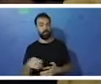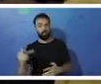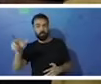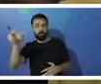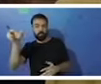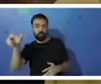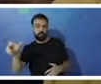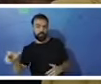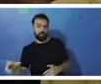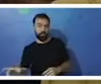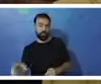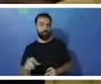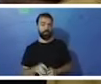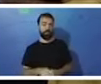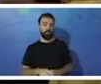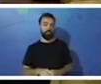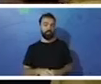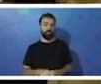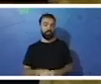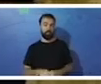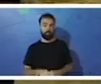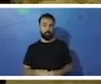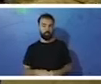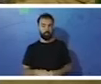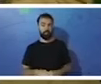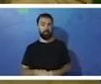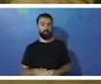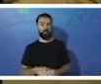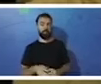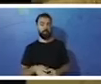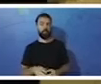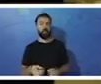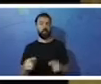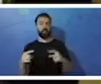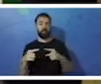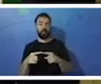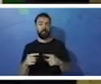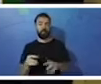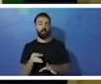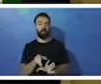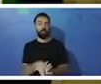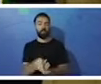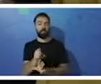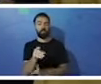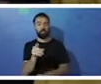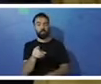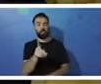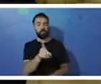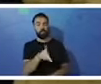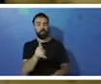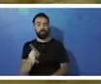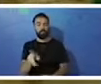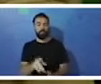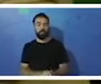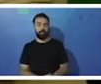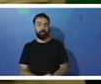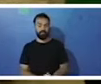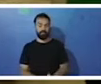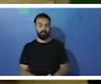aqui, com a orientação de seu professor ou professora. O que esse quadro